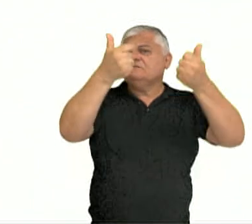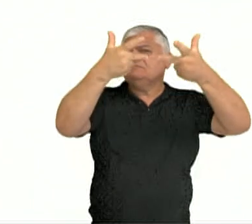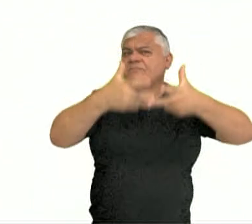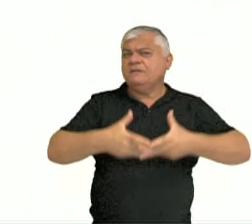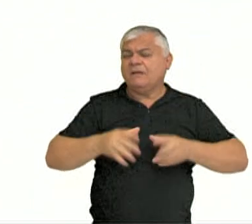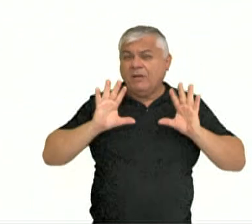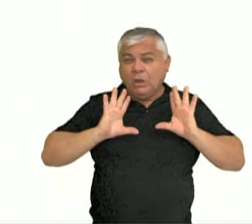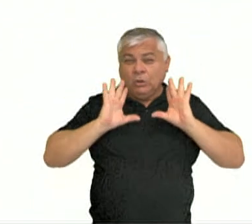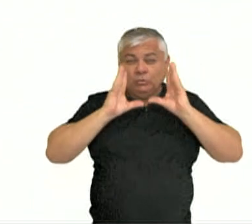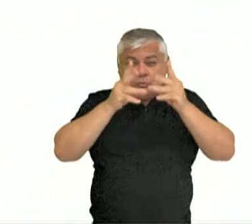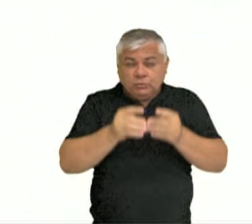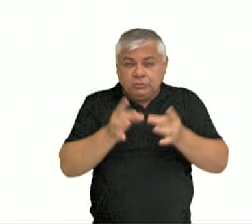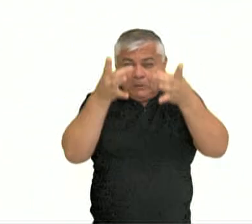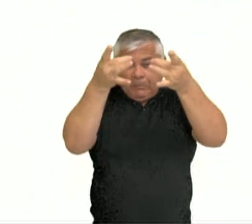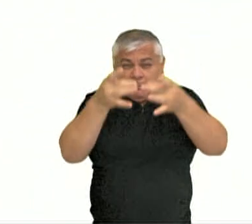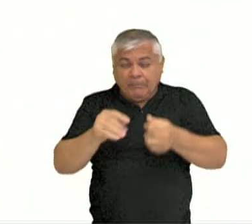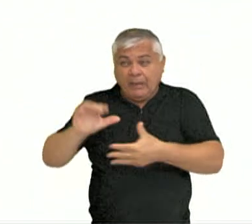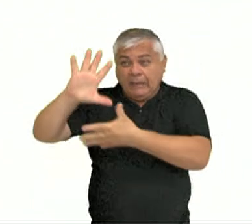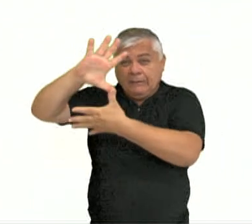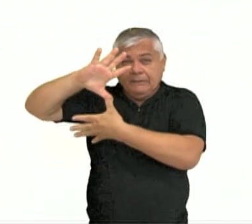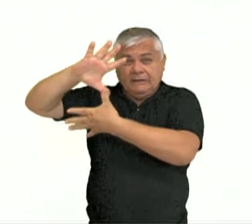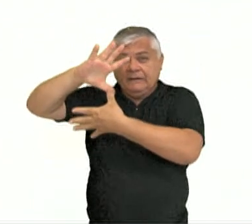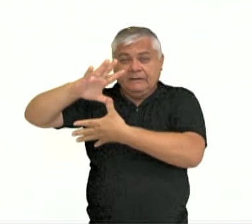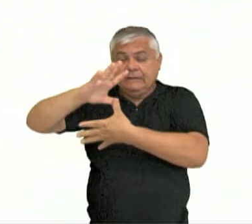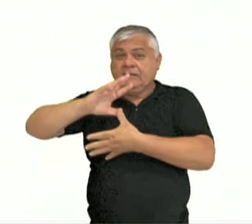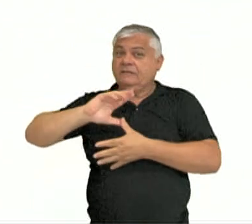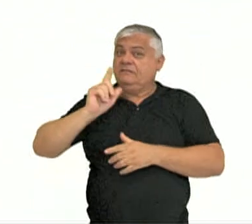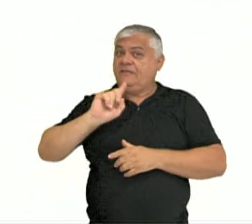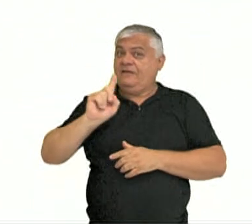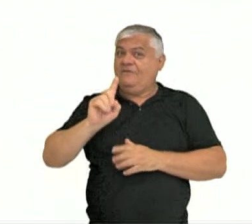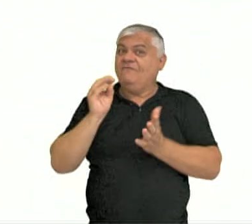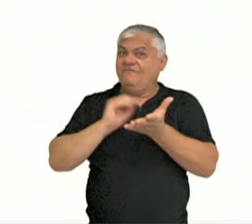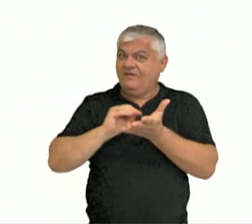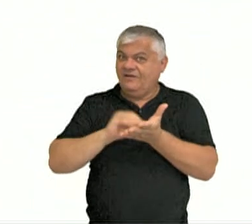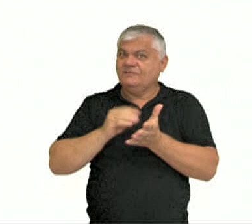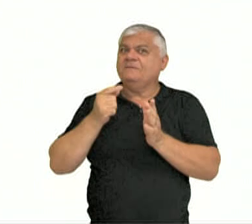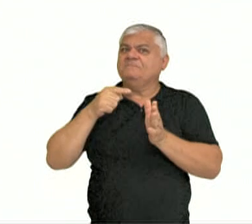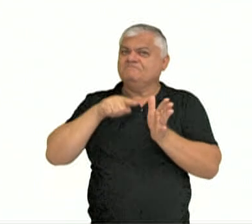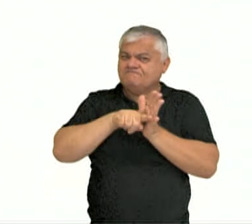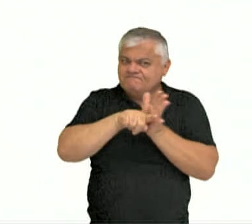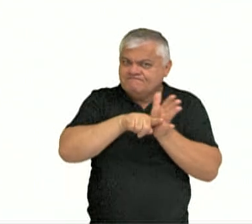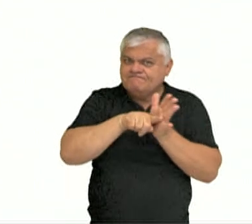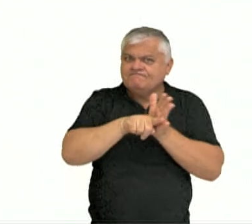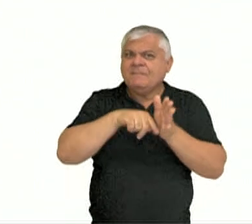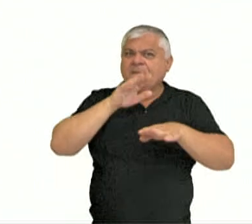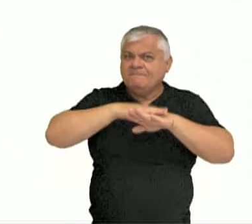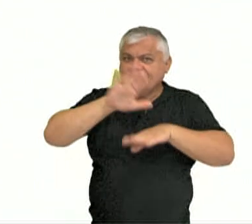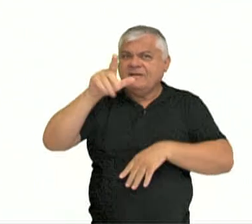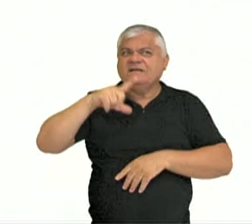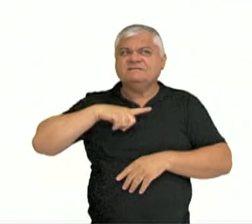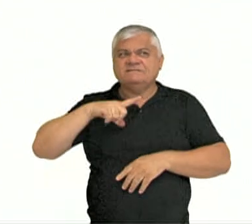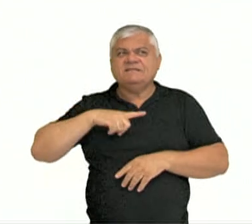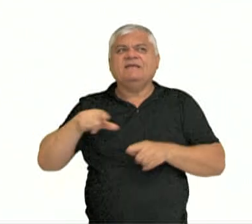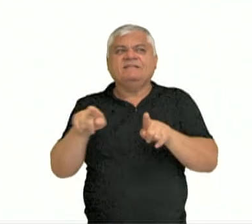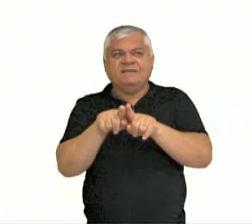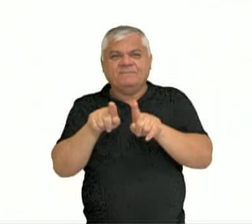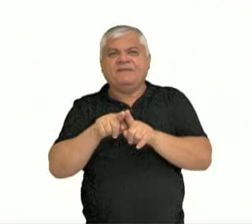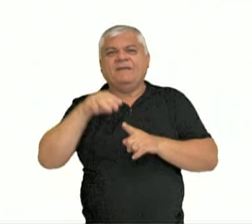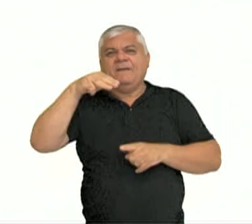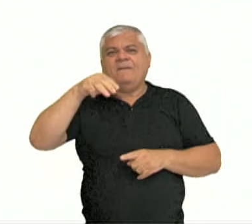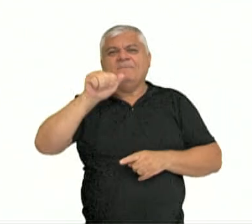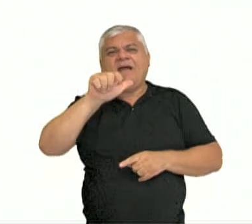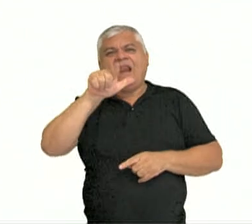todas, sobre o povoamento da América na pré-história. Mas é um tema complexo, existem outras abordagens, como a teoria malaio-polinésia e a